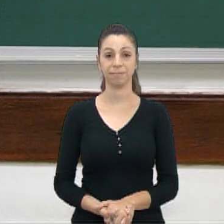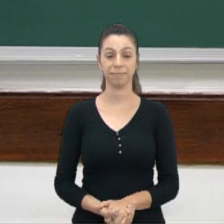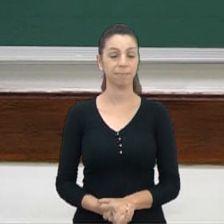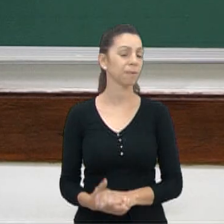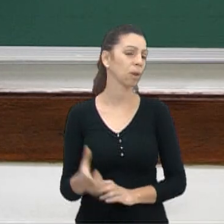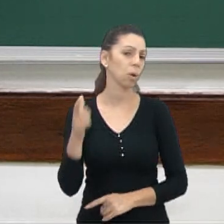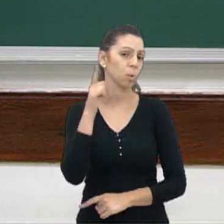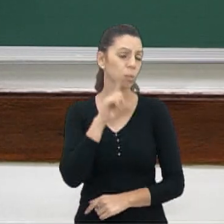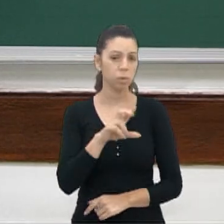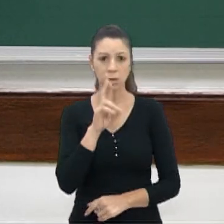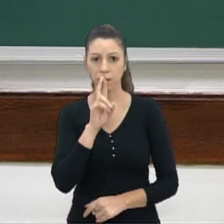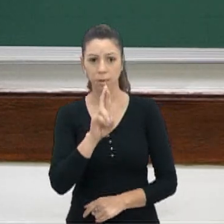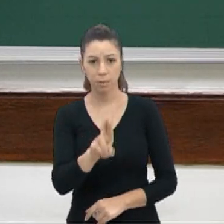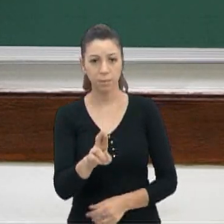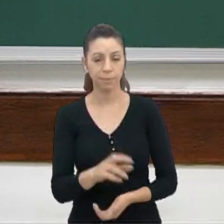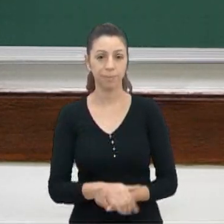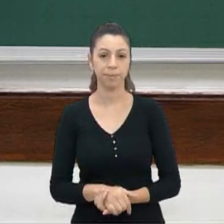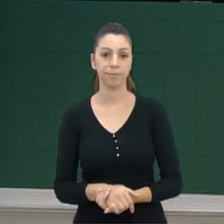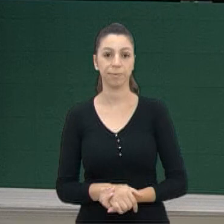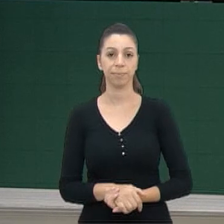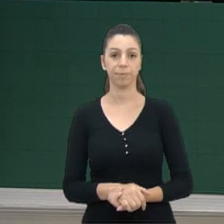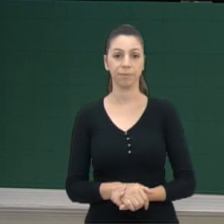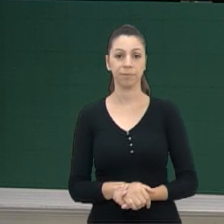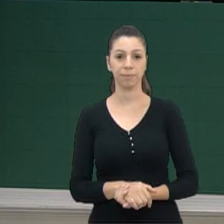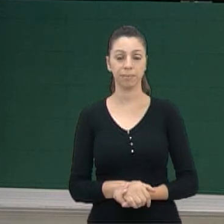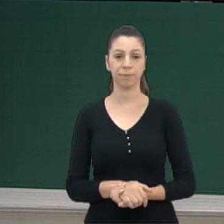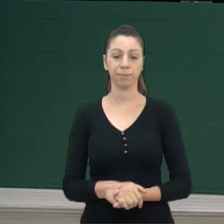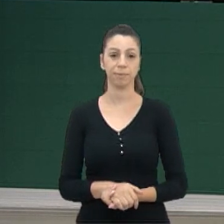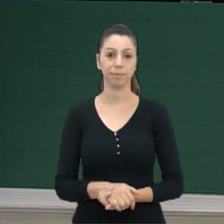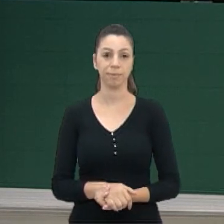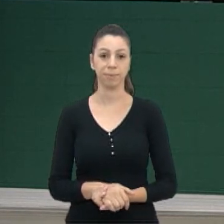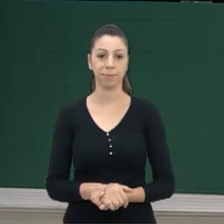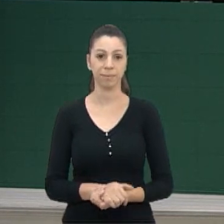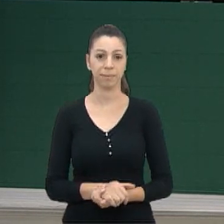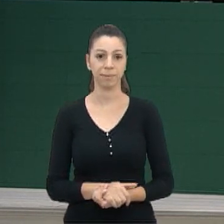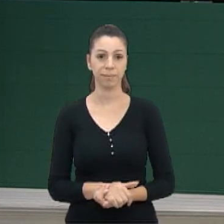Conseguiu responder? Então, qual é